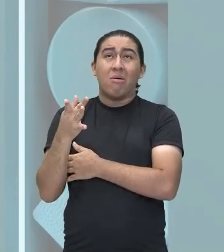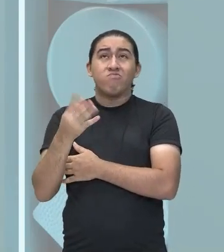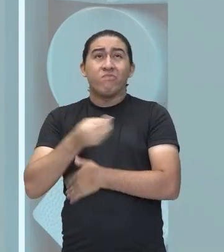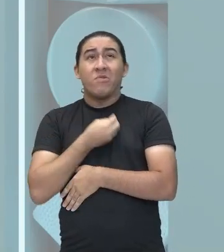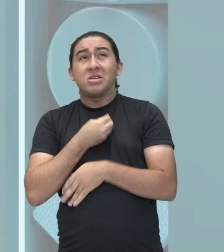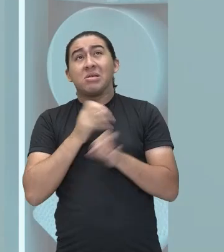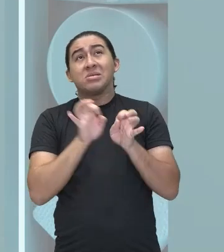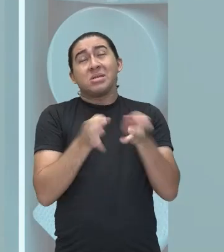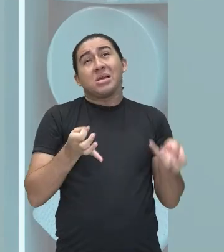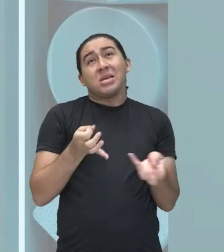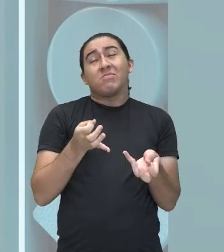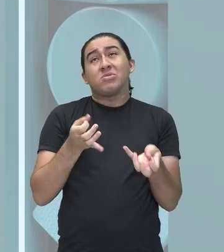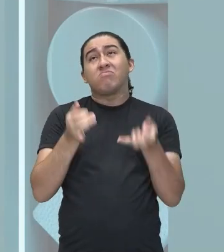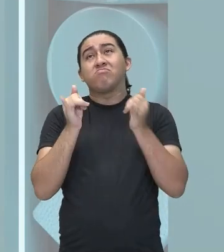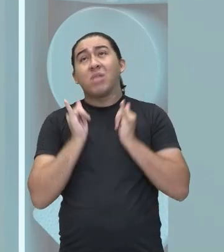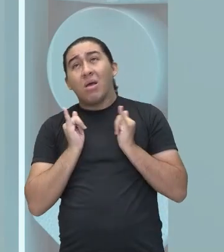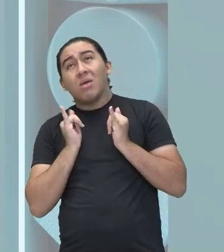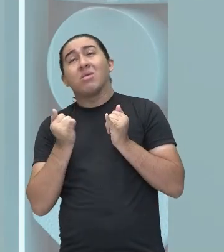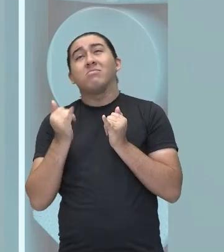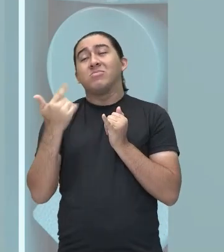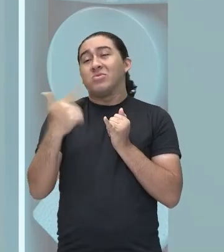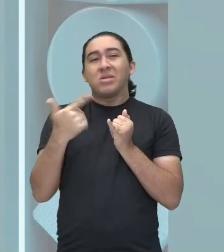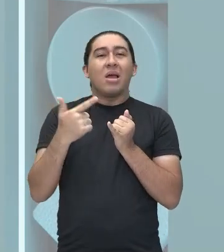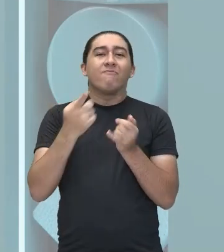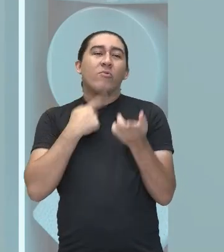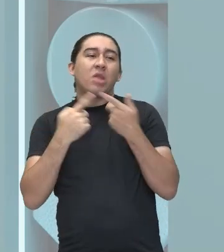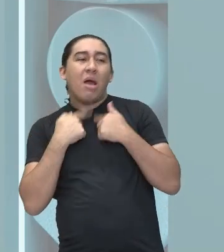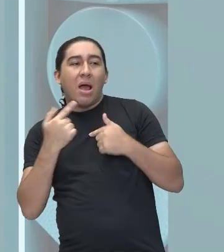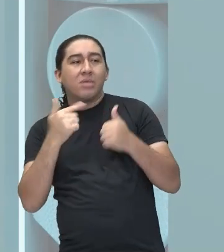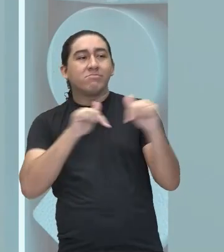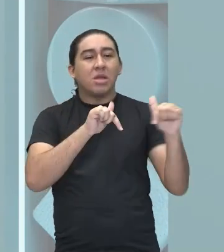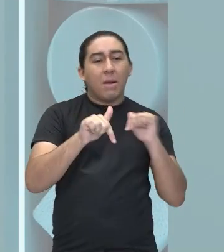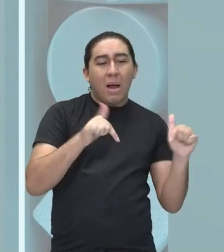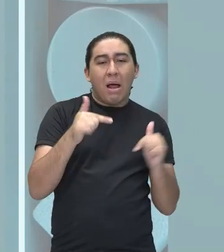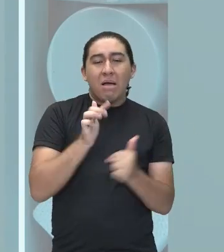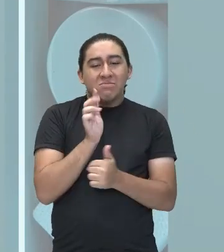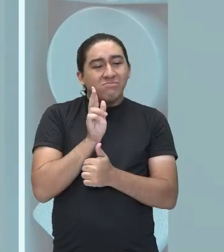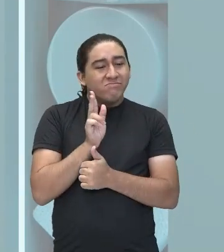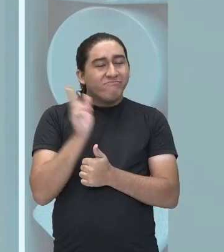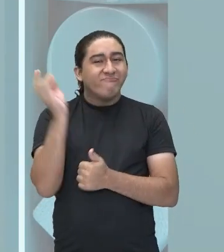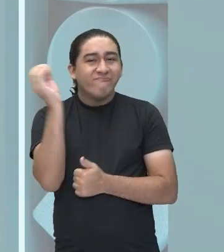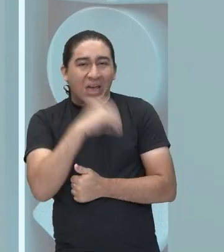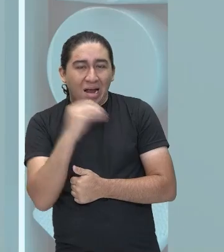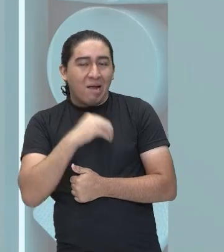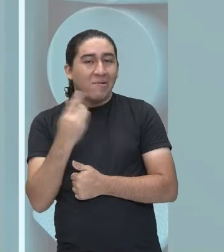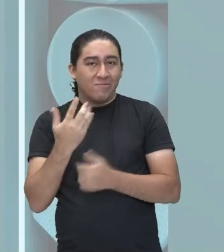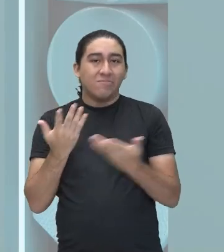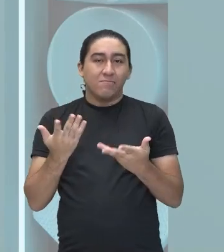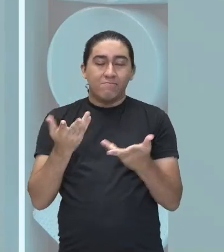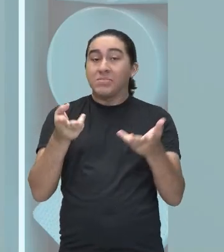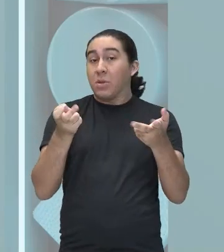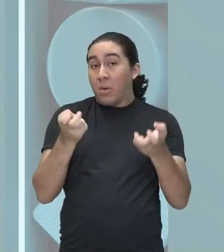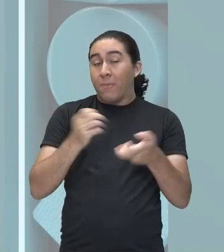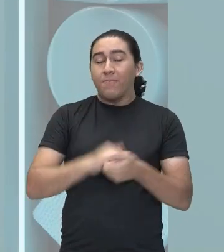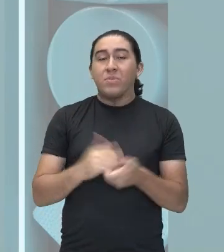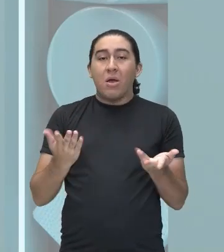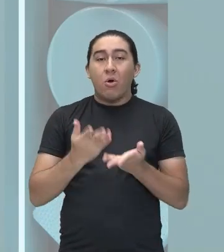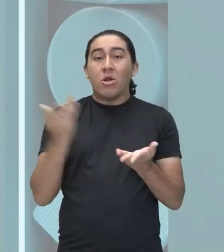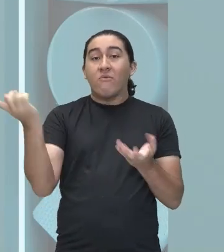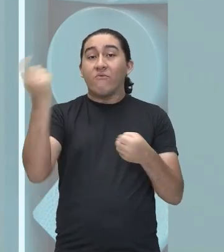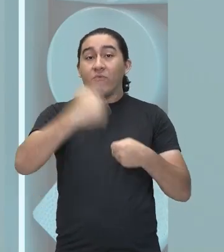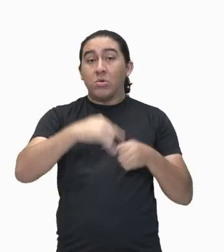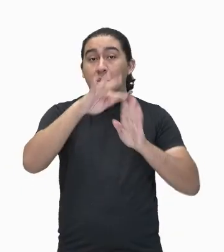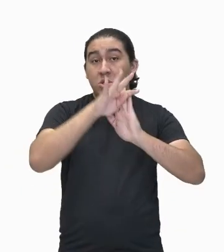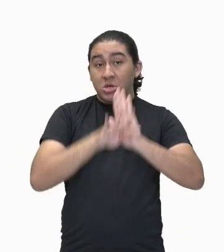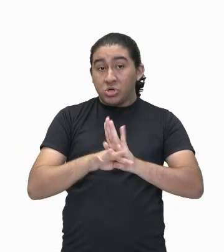de trabalhar, não tem muita força, certo? Vamos voltar ao início do nosso texto lá, Urupês.